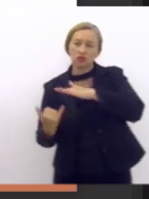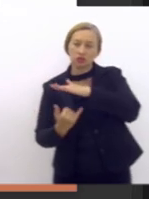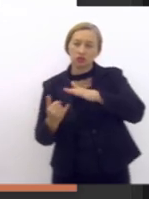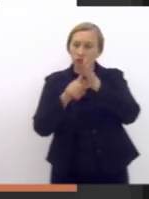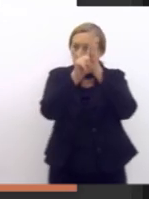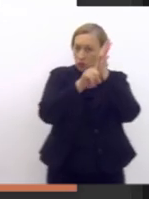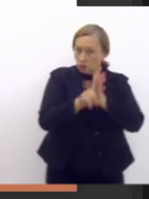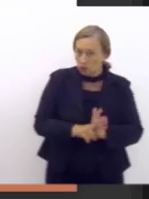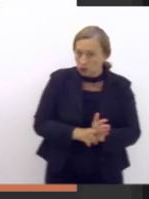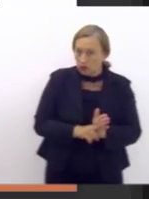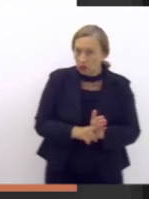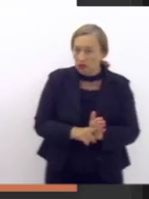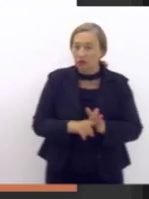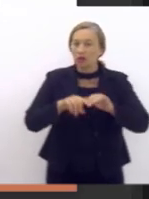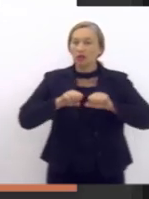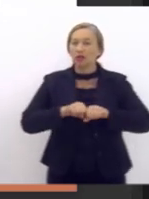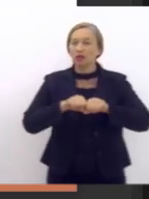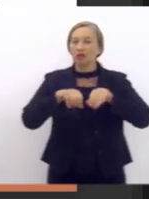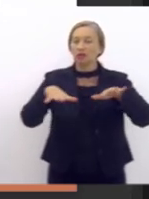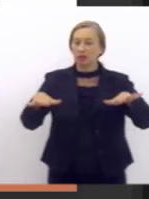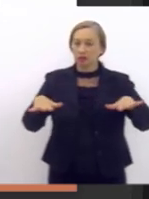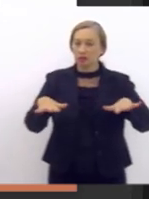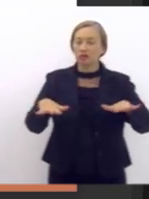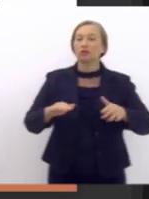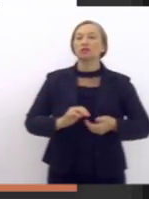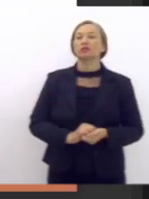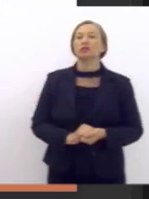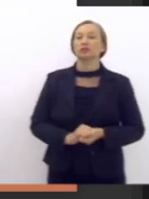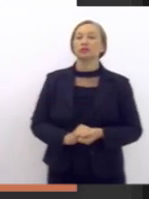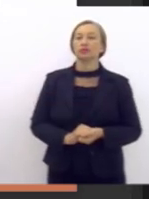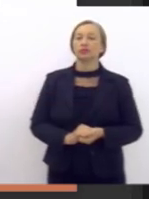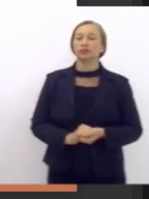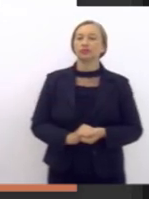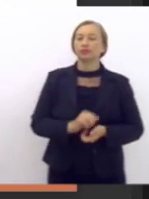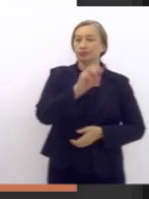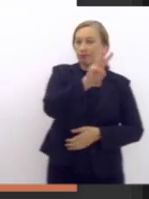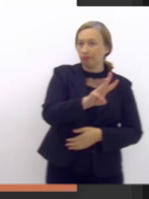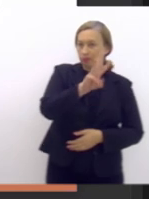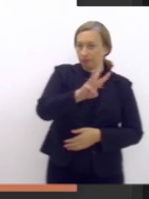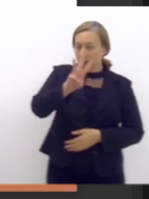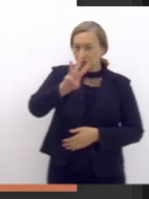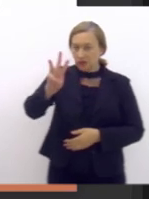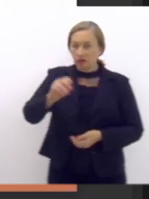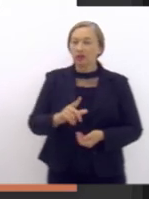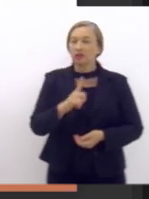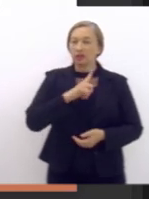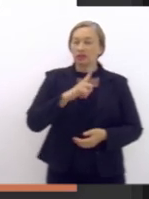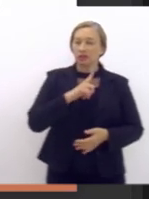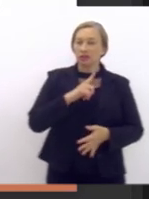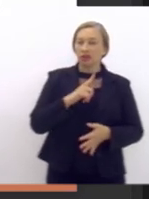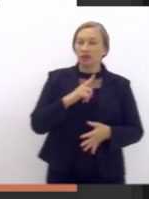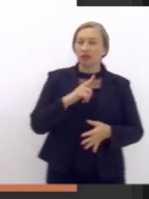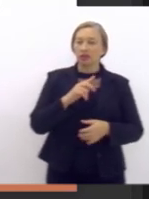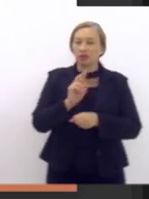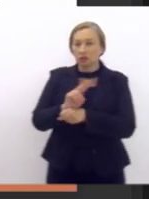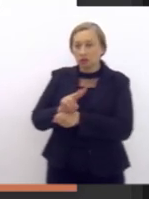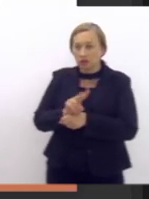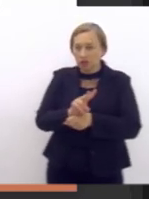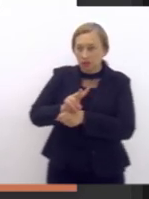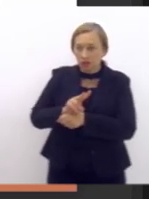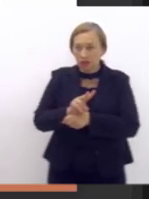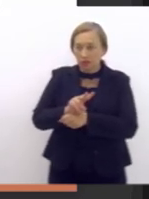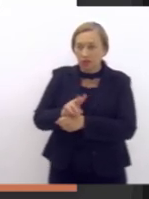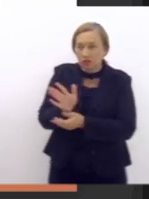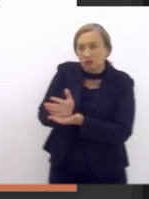pesquisas, ela é disponibilizada, né? Ela é feita por meio da nossa página, que contém sistemas de monitoramento de dados relacionados